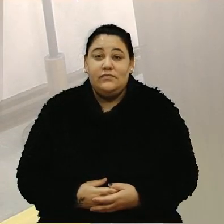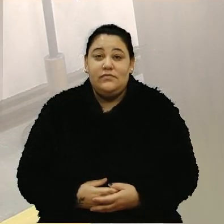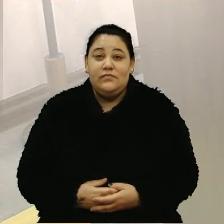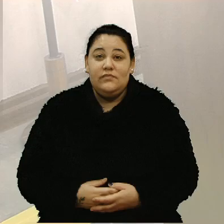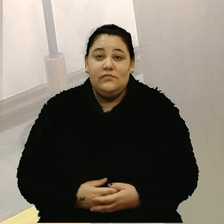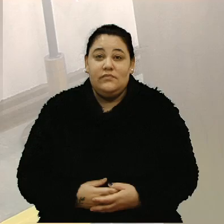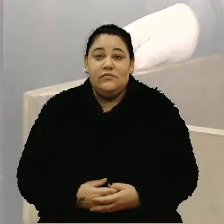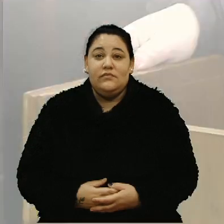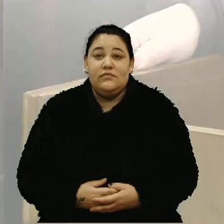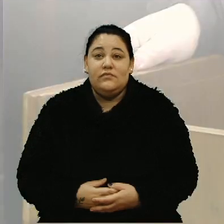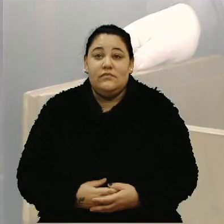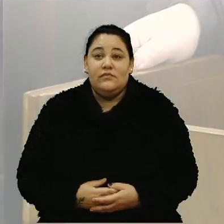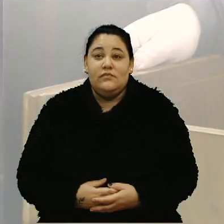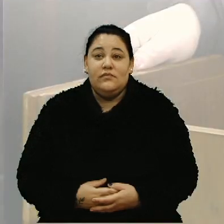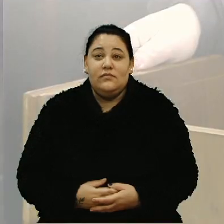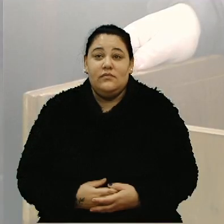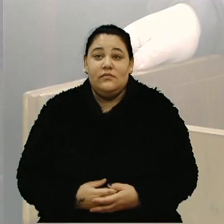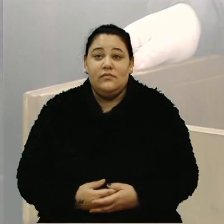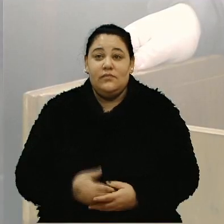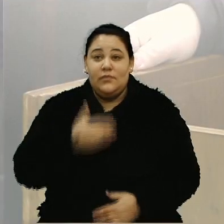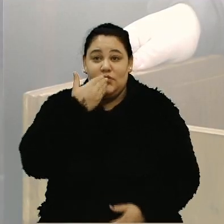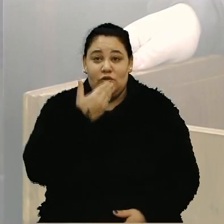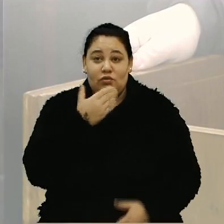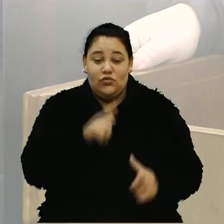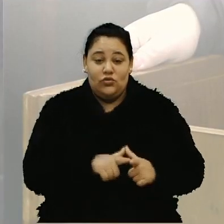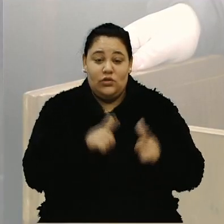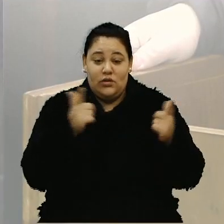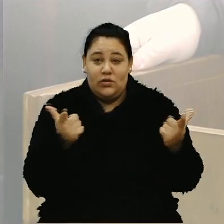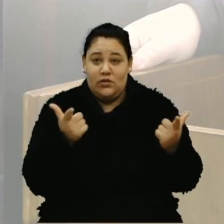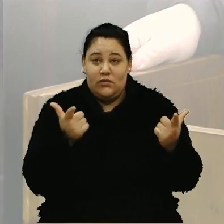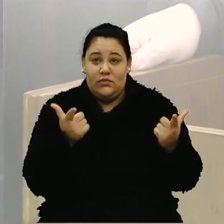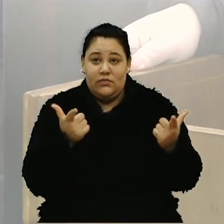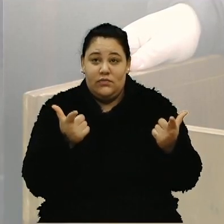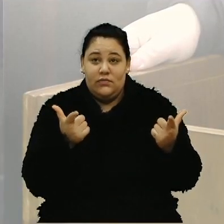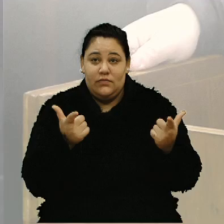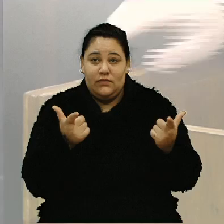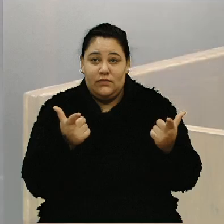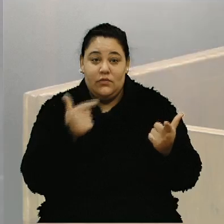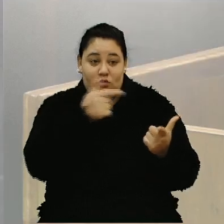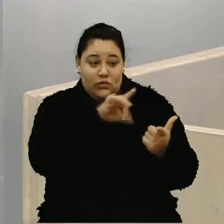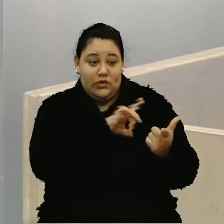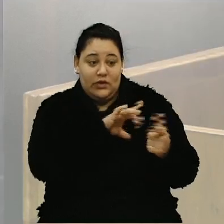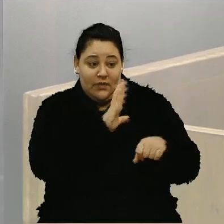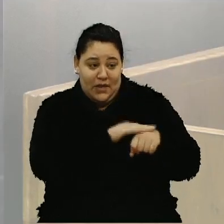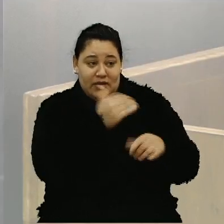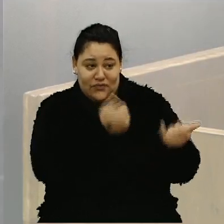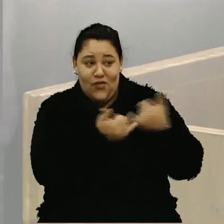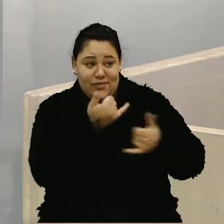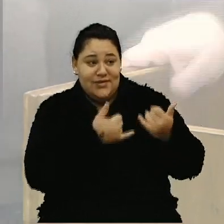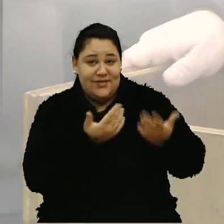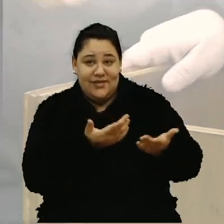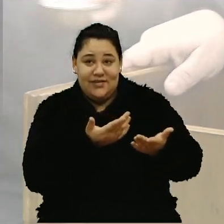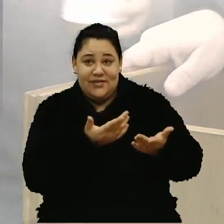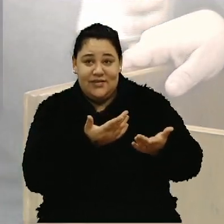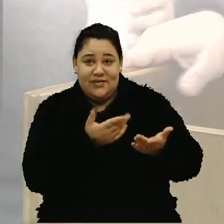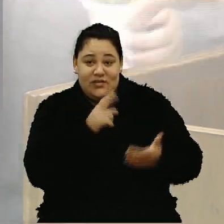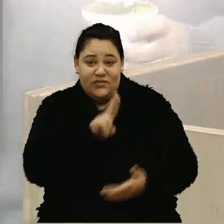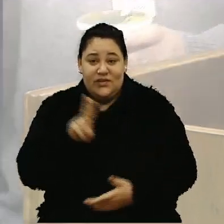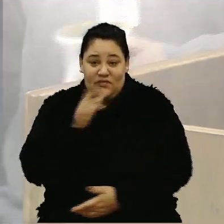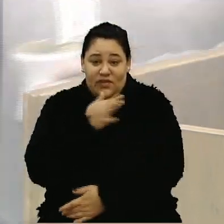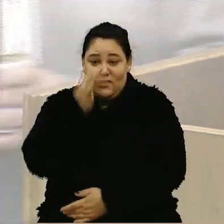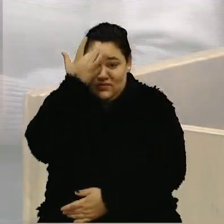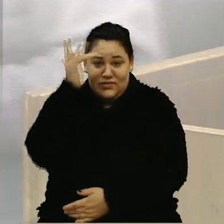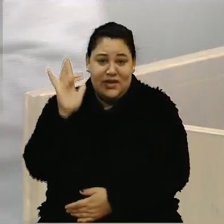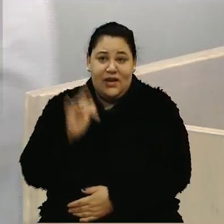senhor, que o Jornal Pioneiro aqui consulte o senhor, porque o senhor está com mais informação que a Universidade Federal. A Universidade Federal não sabe, vereador Lucas. O